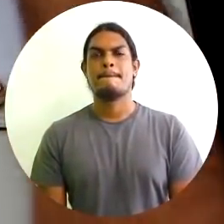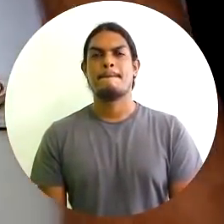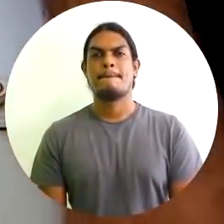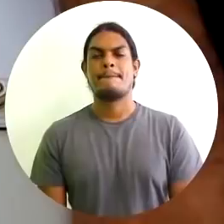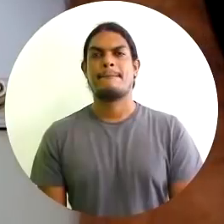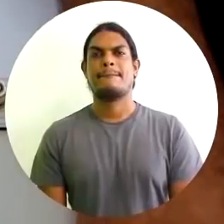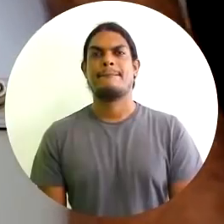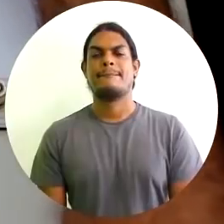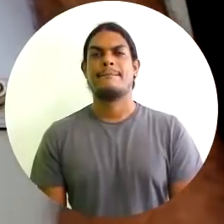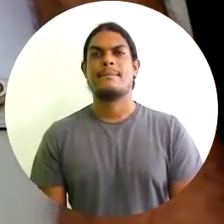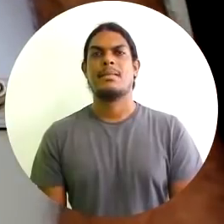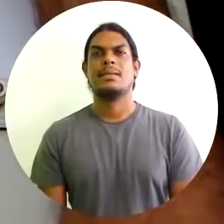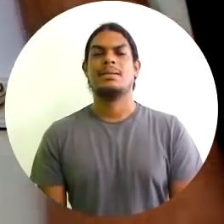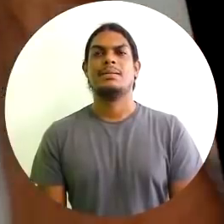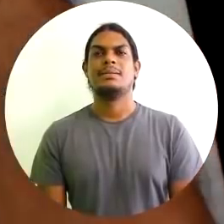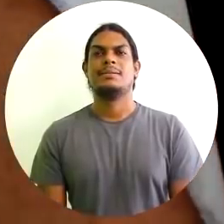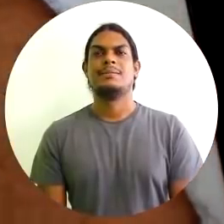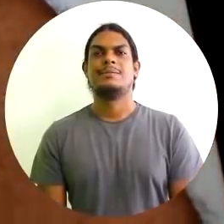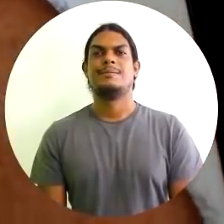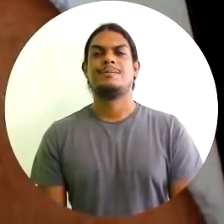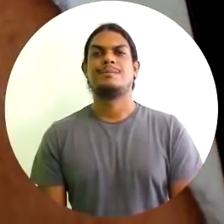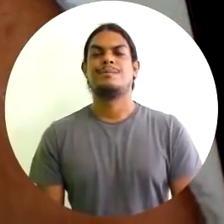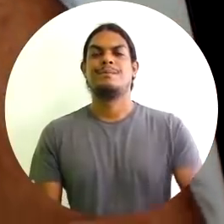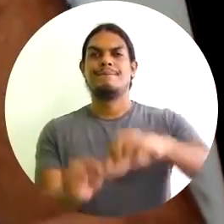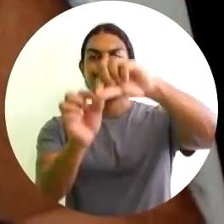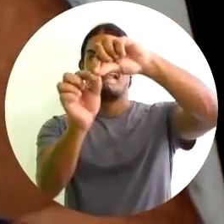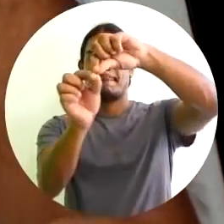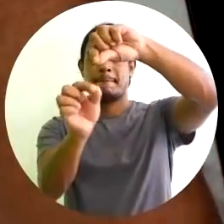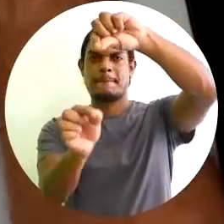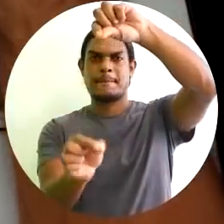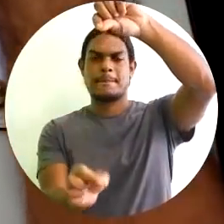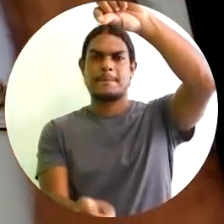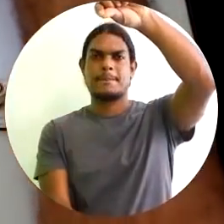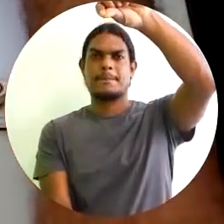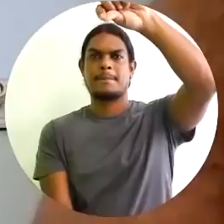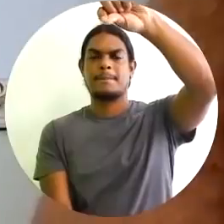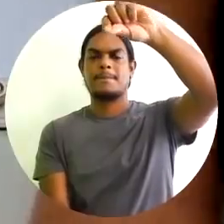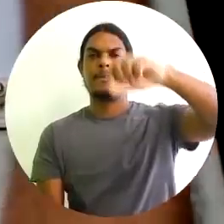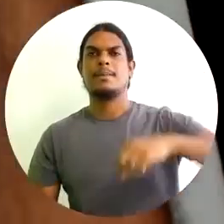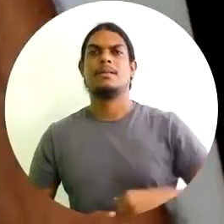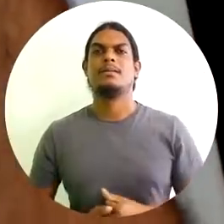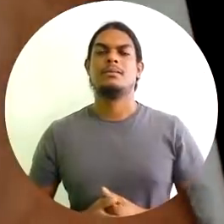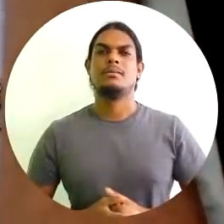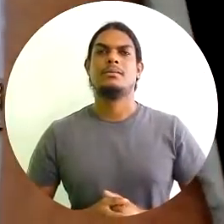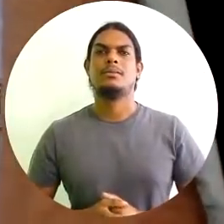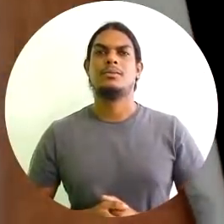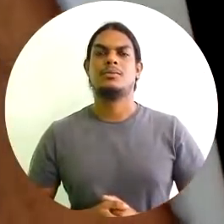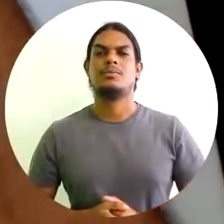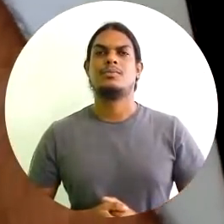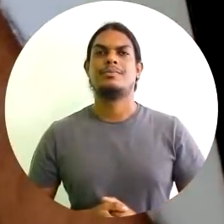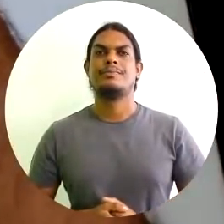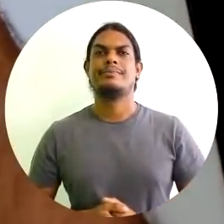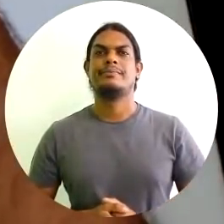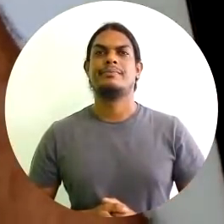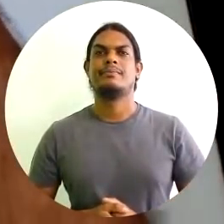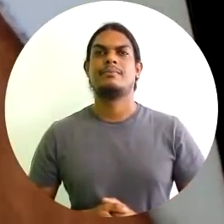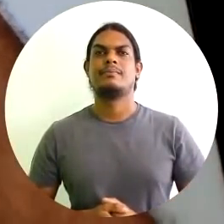vertical, e aí eu vou delimitar o desenho, fazendo da seguinte